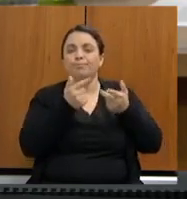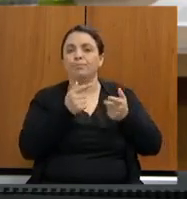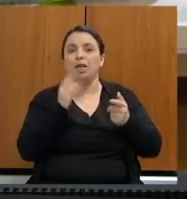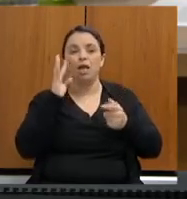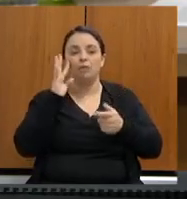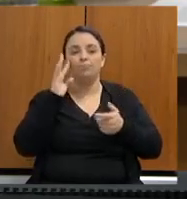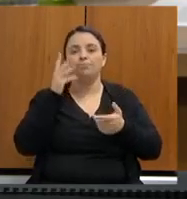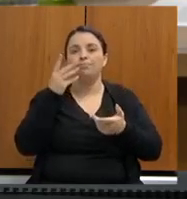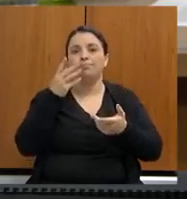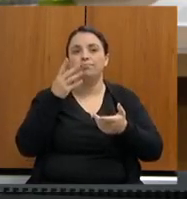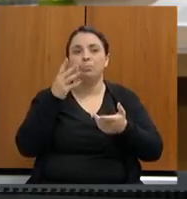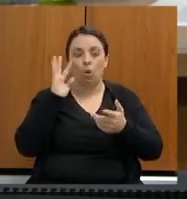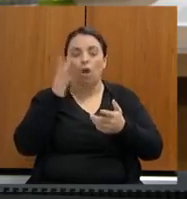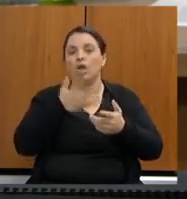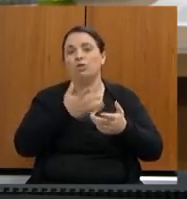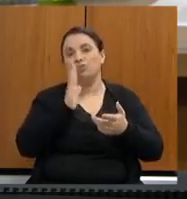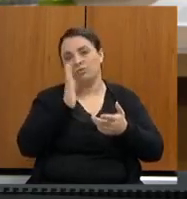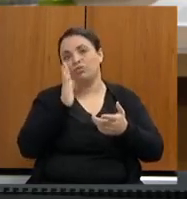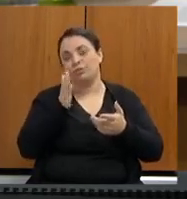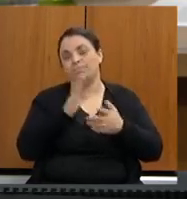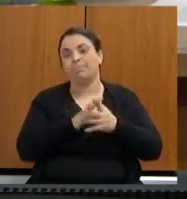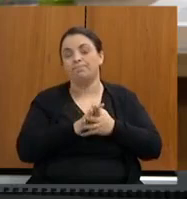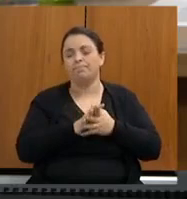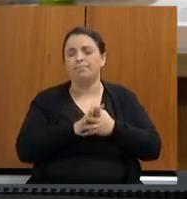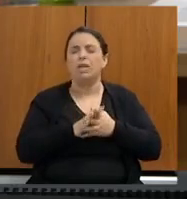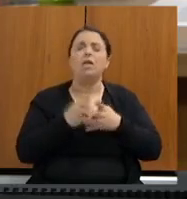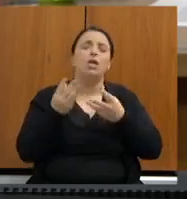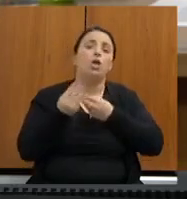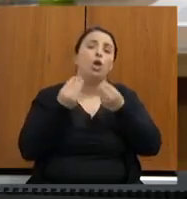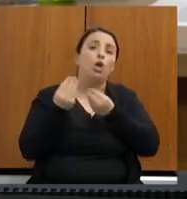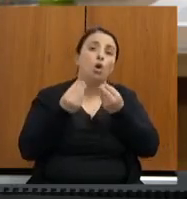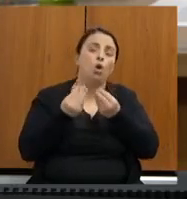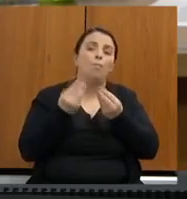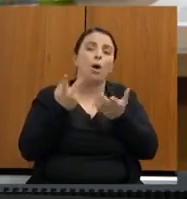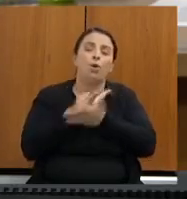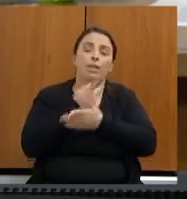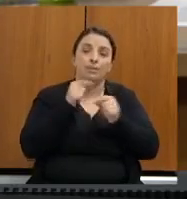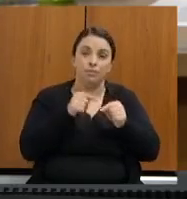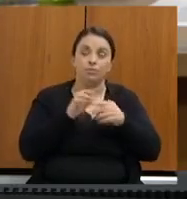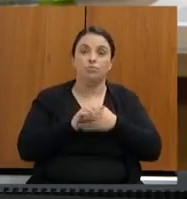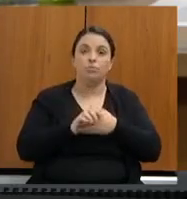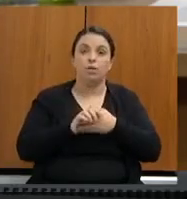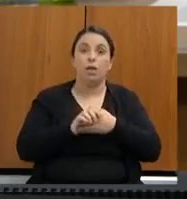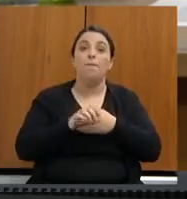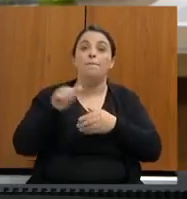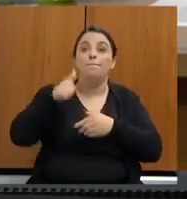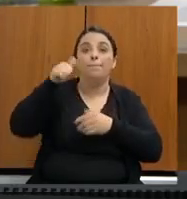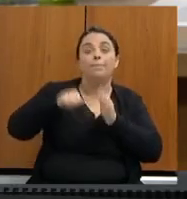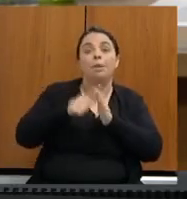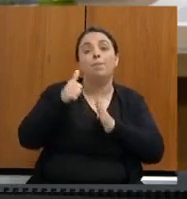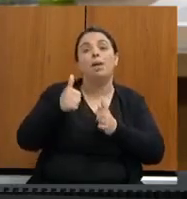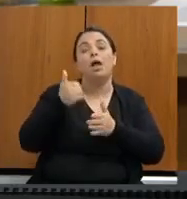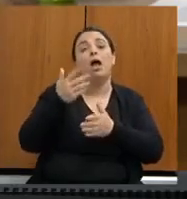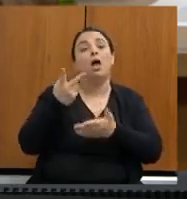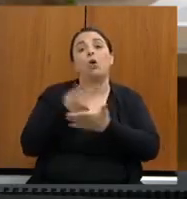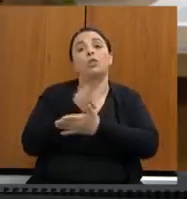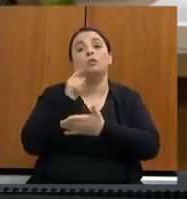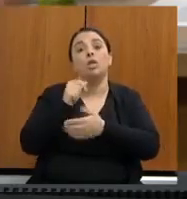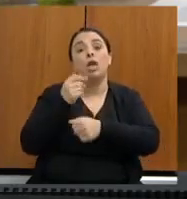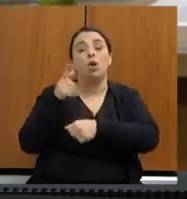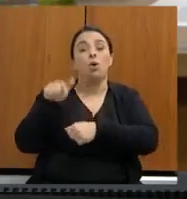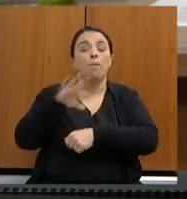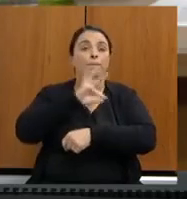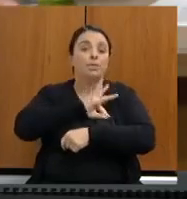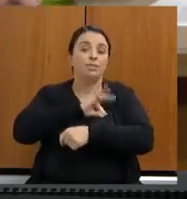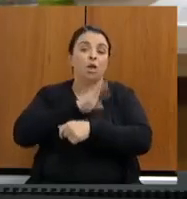essa questão nós trabalhamos no treinamento então nós temos apenas 120 militares e capacitação os